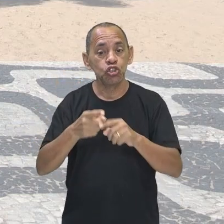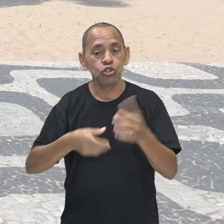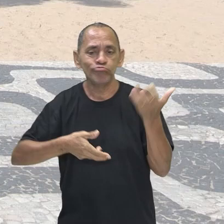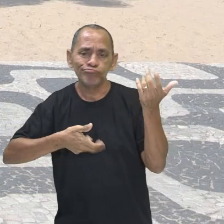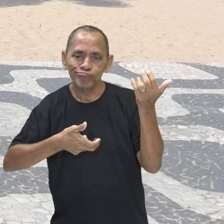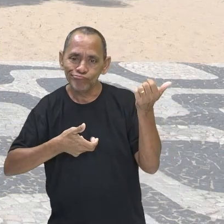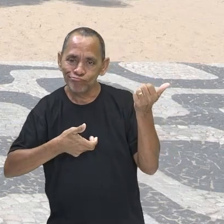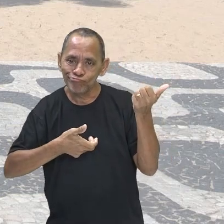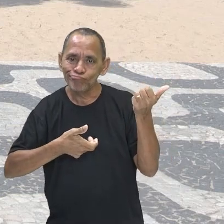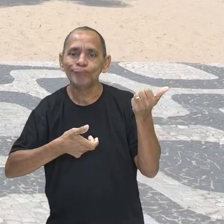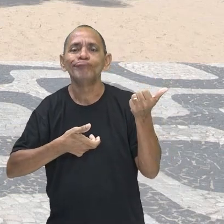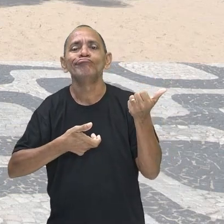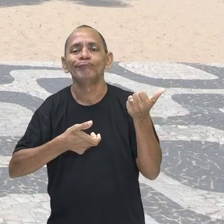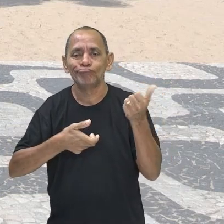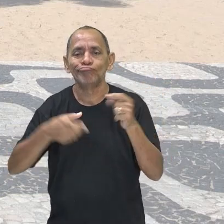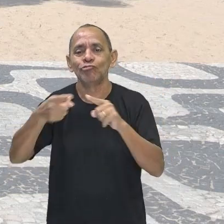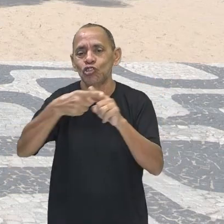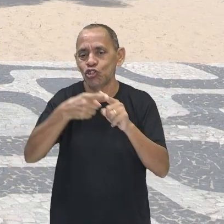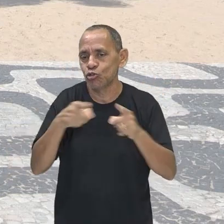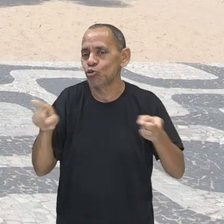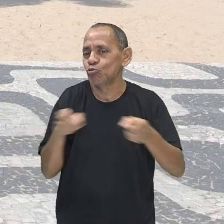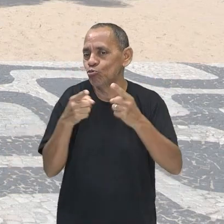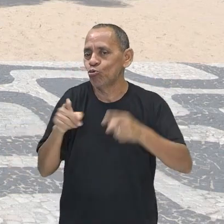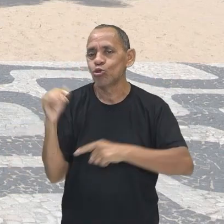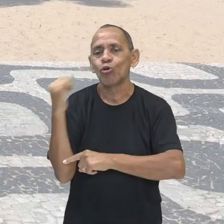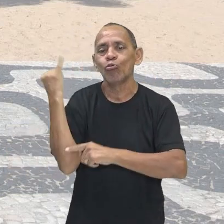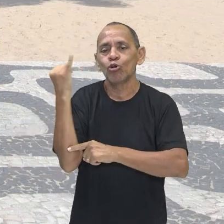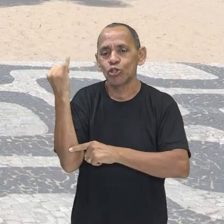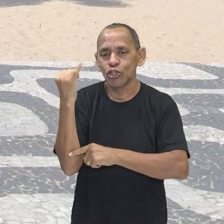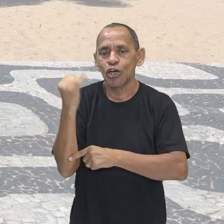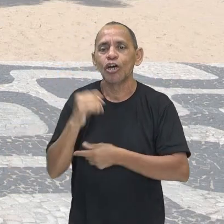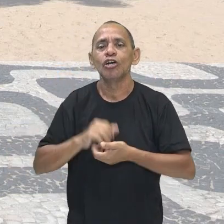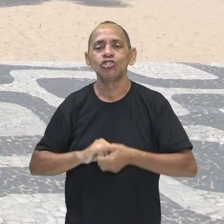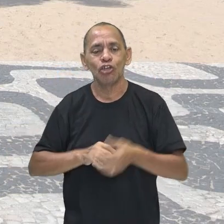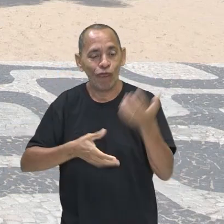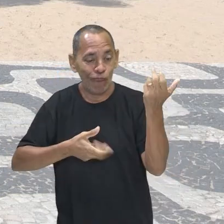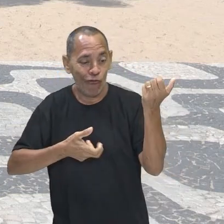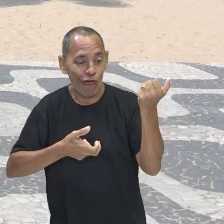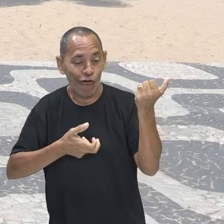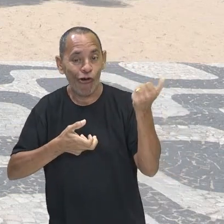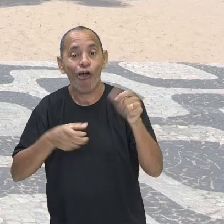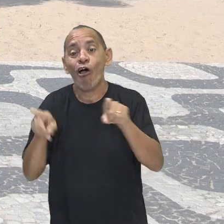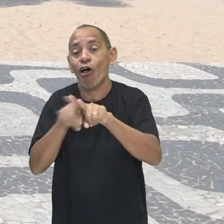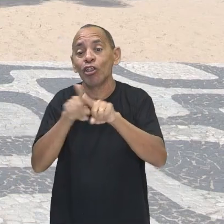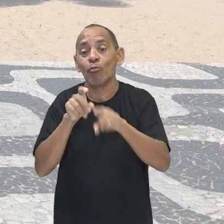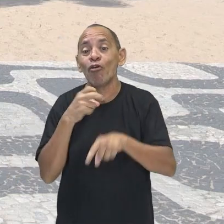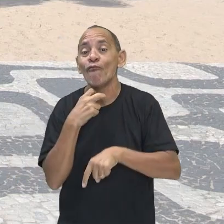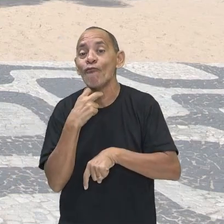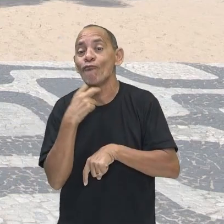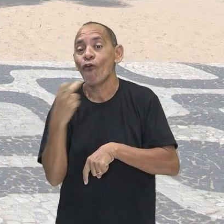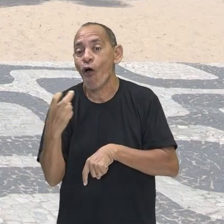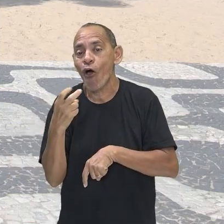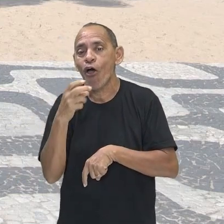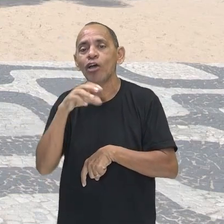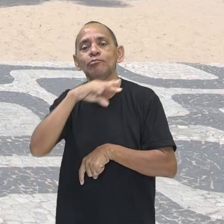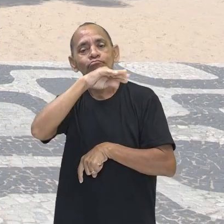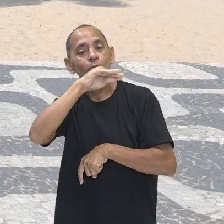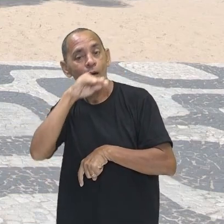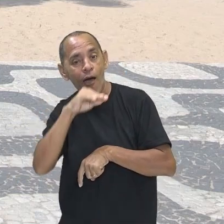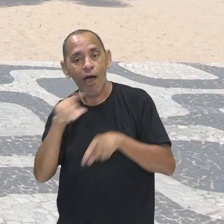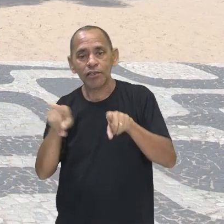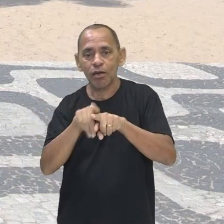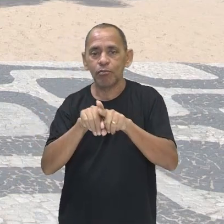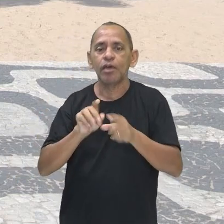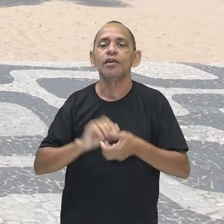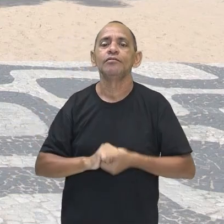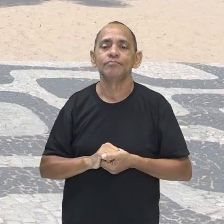de música, que é a bossa nova, violão e voz. Tá? Então, Tom Jobim aqui foi uma homenagem que fizeram a